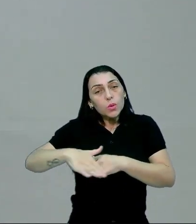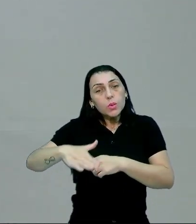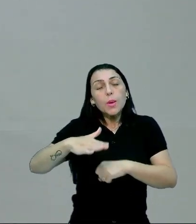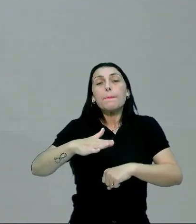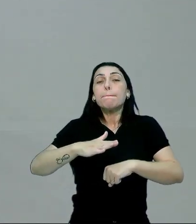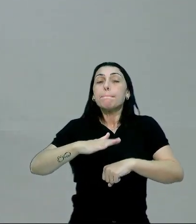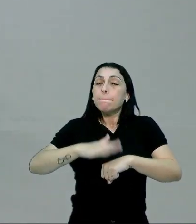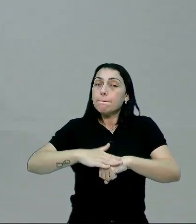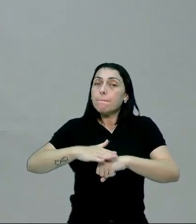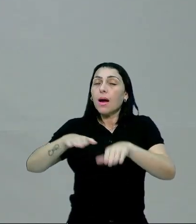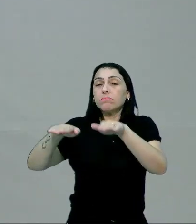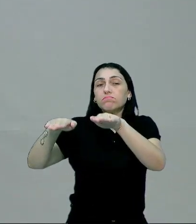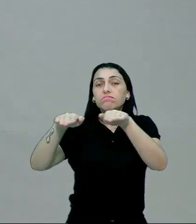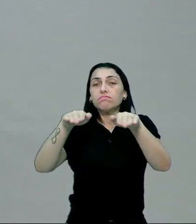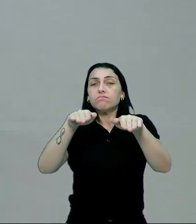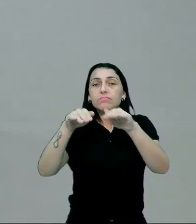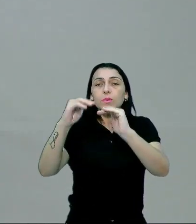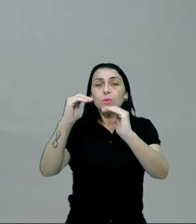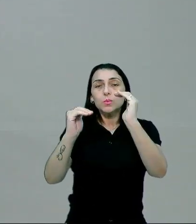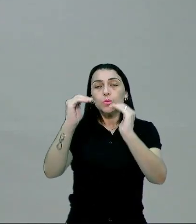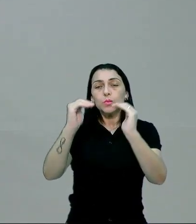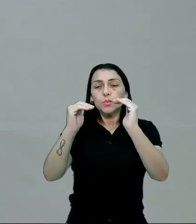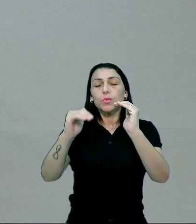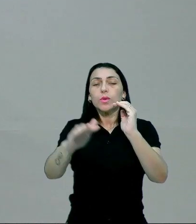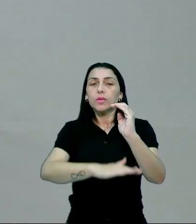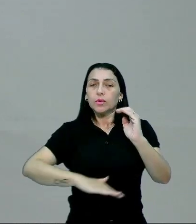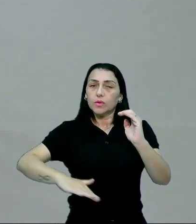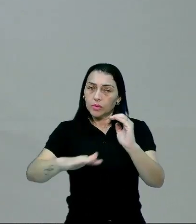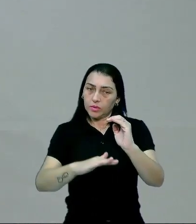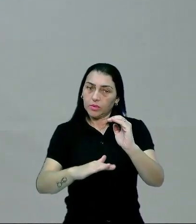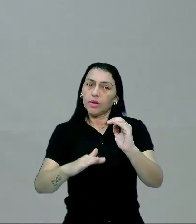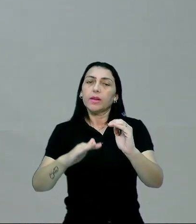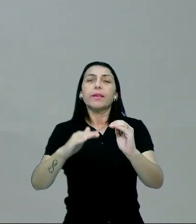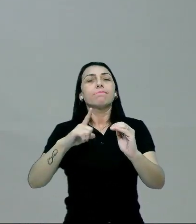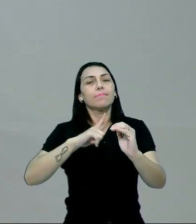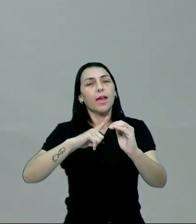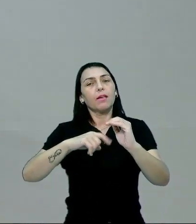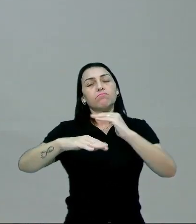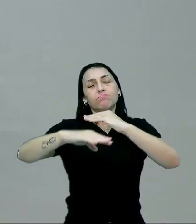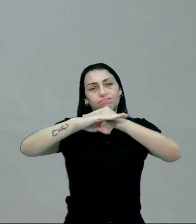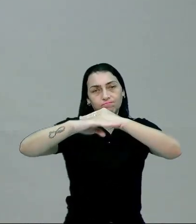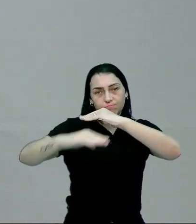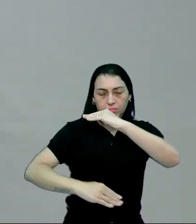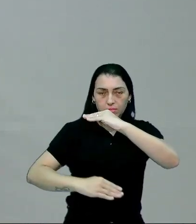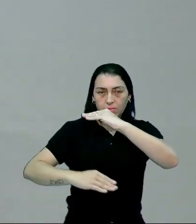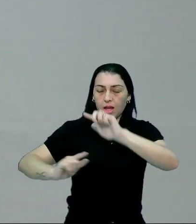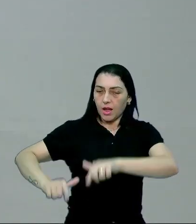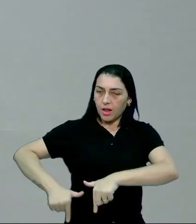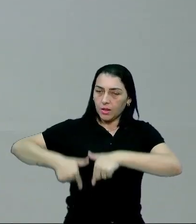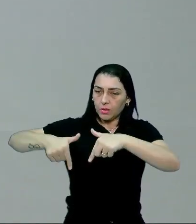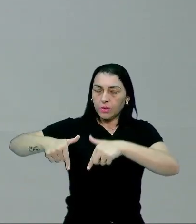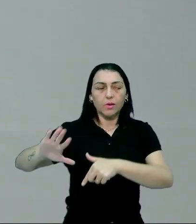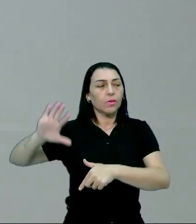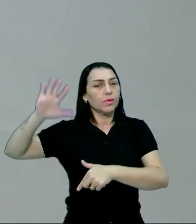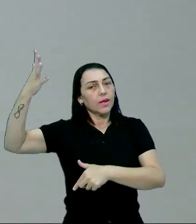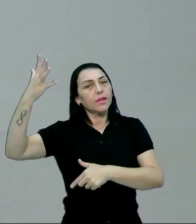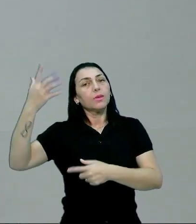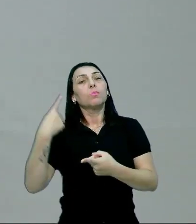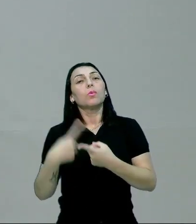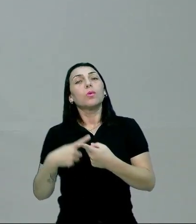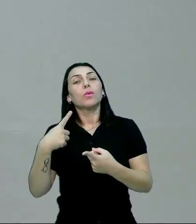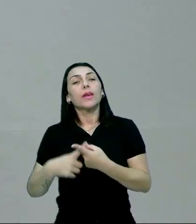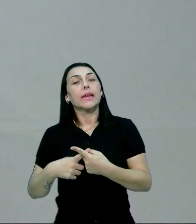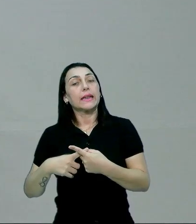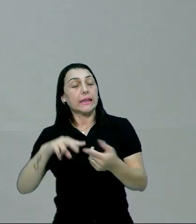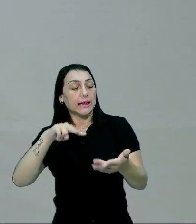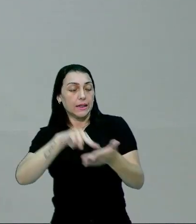mais justa diante de uma sociedade que é tão desigual. Então, a luta, ela acontece justamente